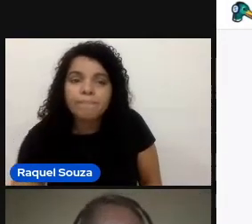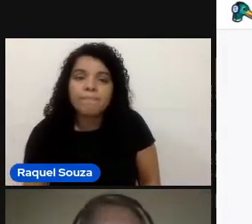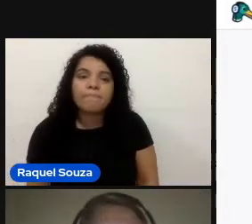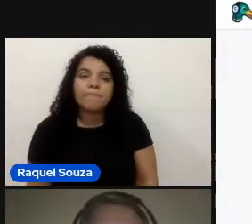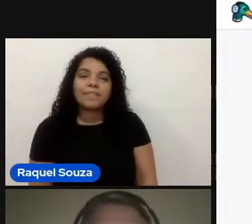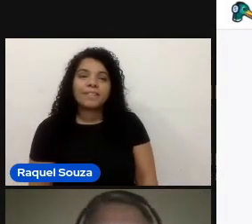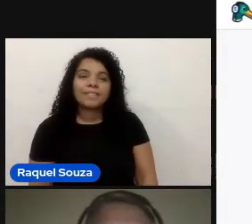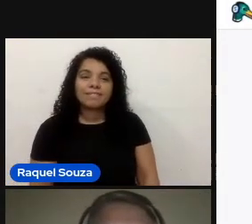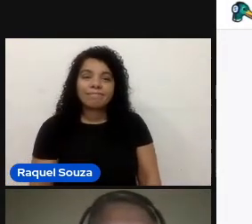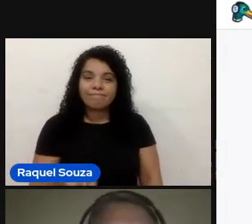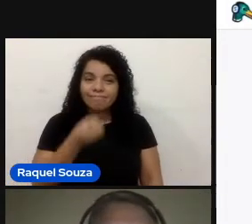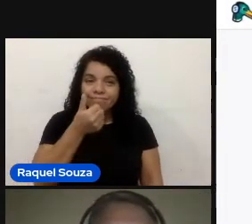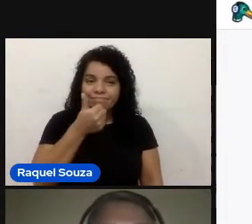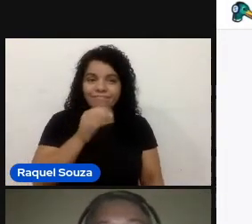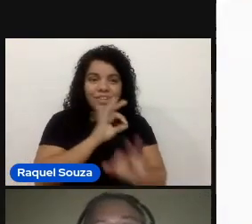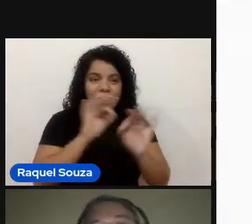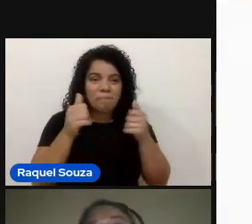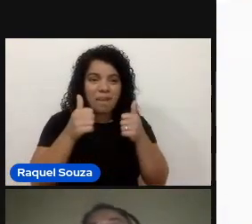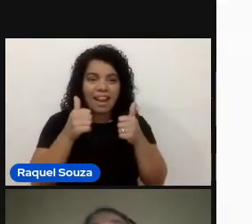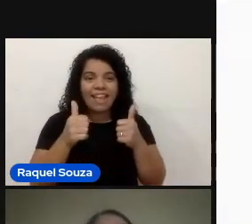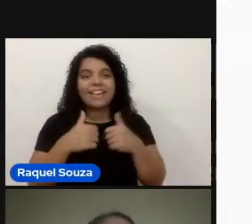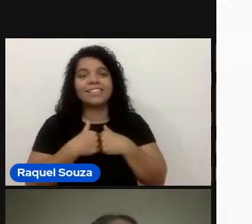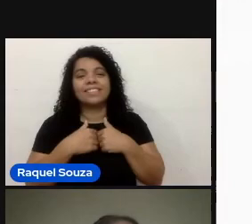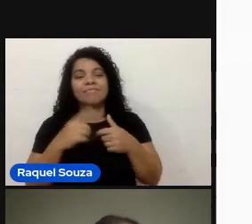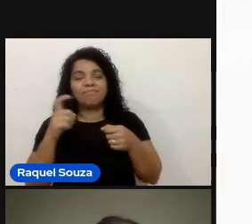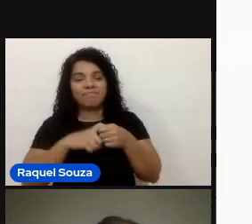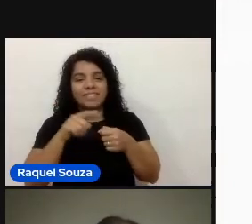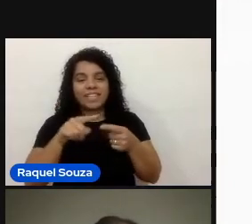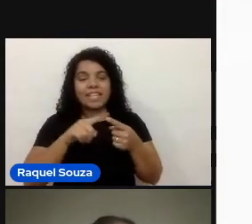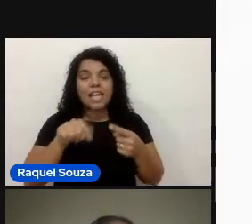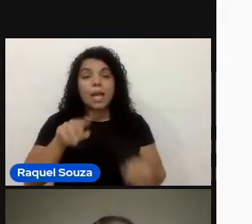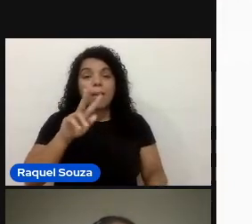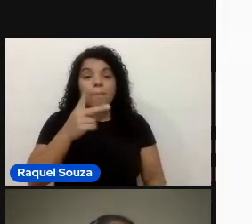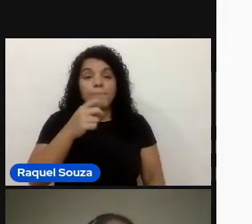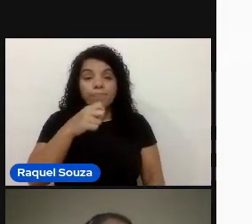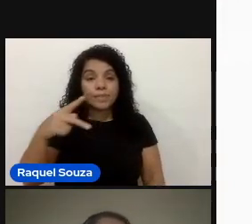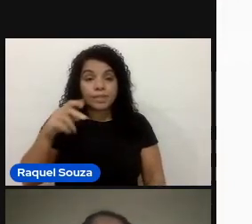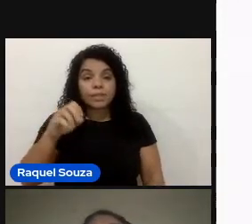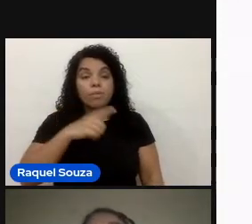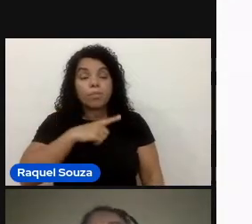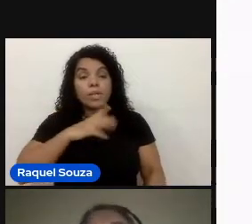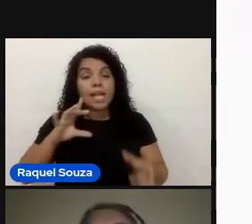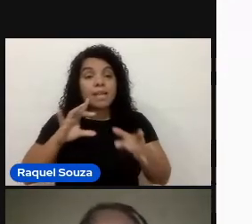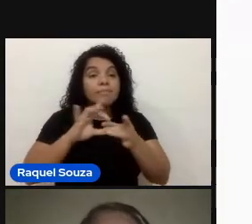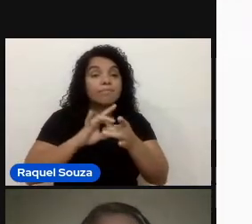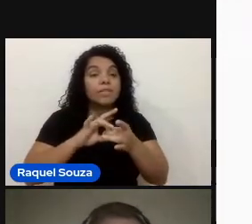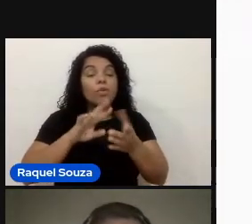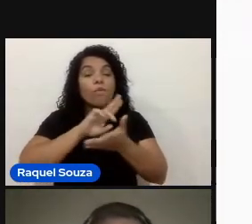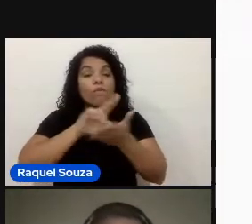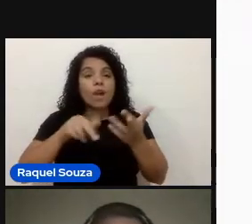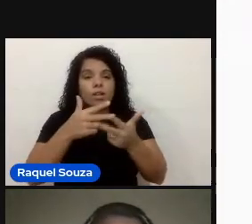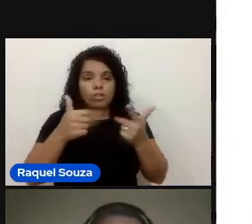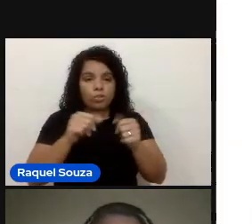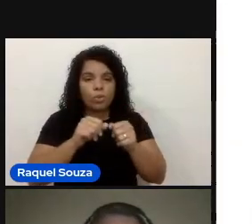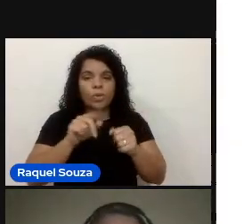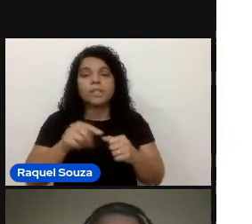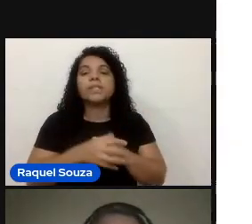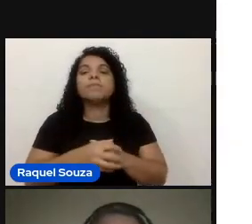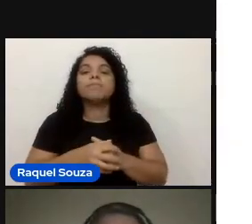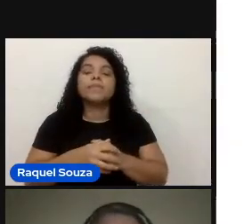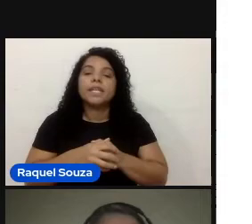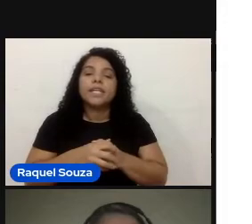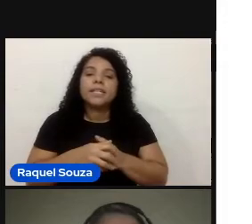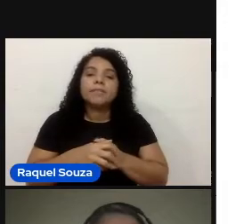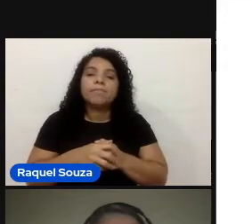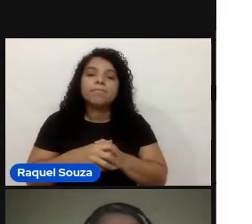Bom, beleza. Estava aqui. O Rapo, ele tem integração com várias coisas. E aqui